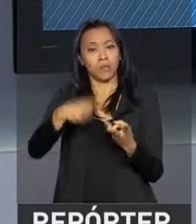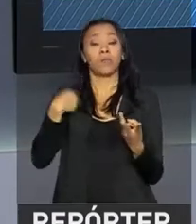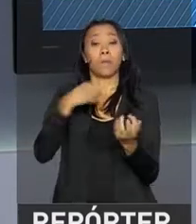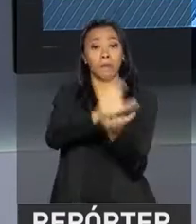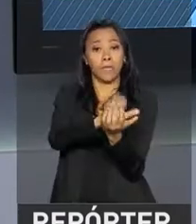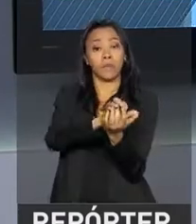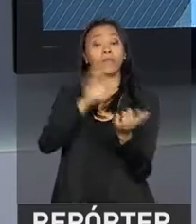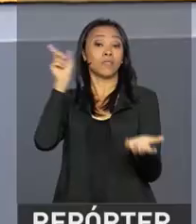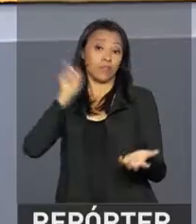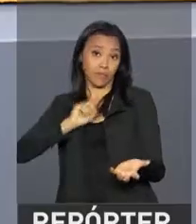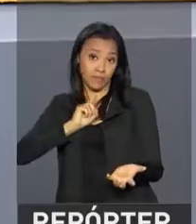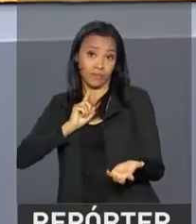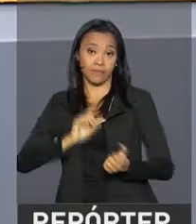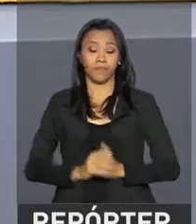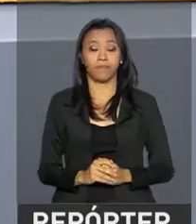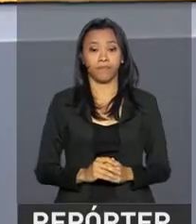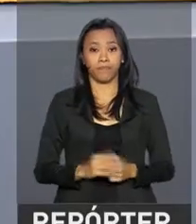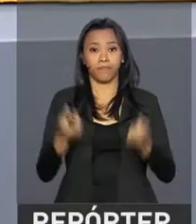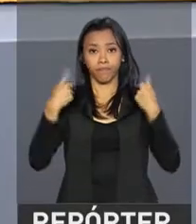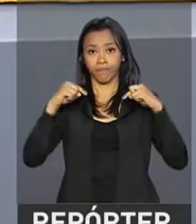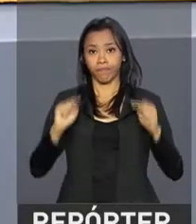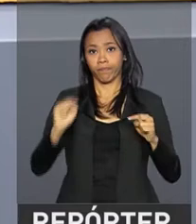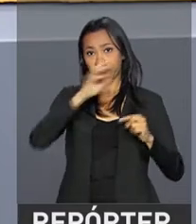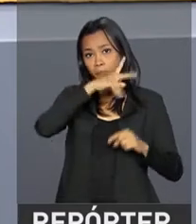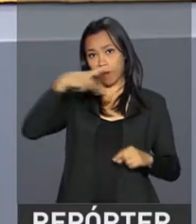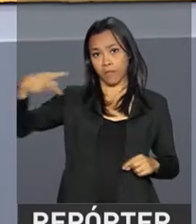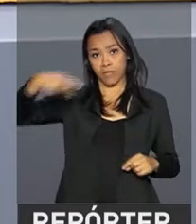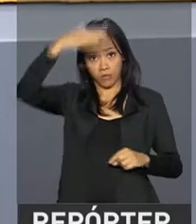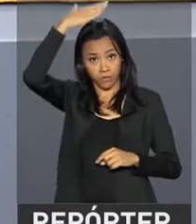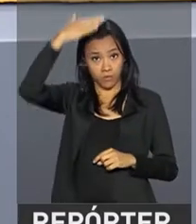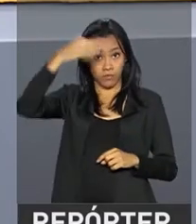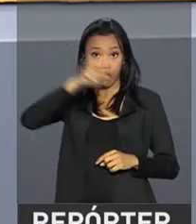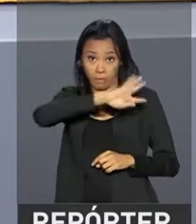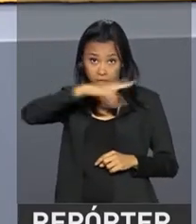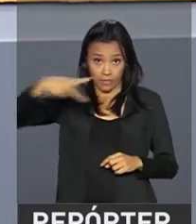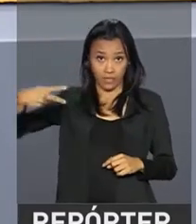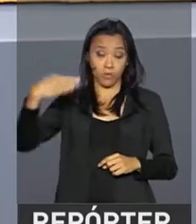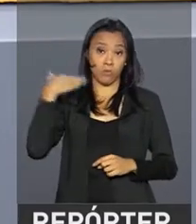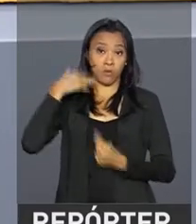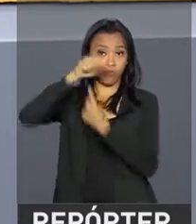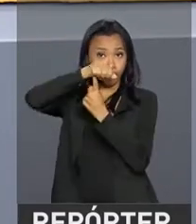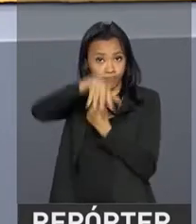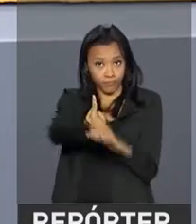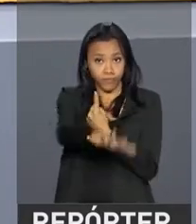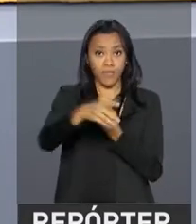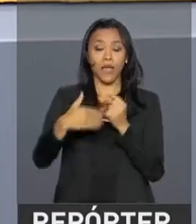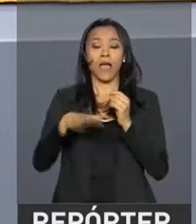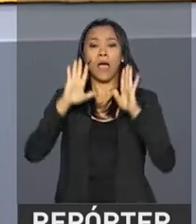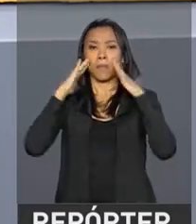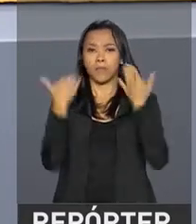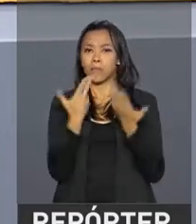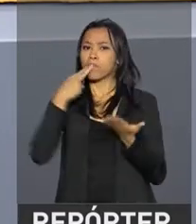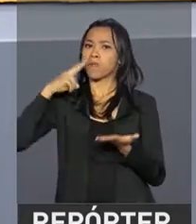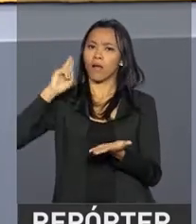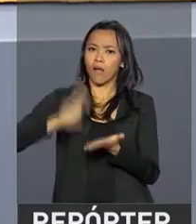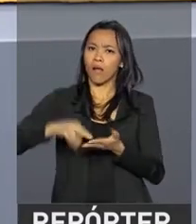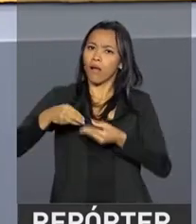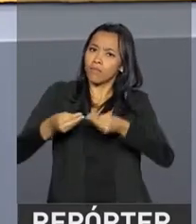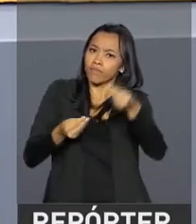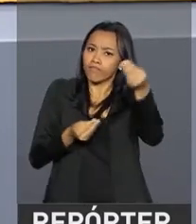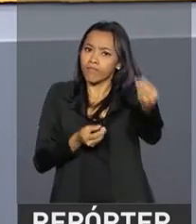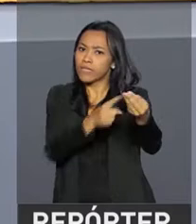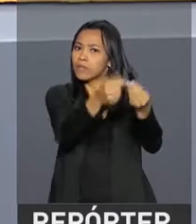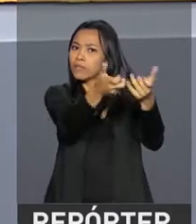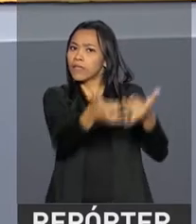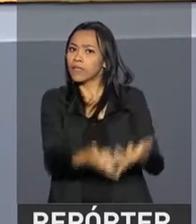gerais o presidente do banco central ilan goldfajn ele apresentou uma carta ao ministro da fazenda explicando o resultado da